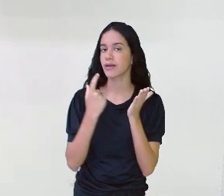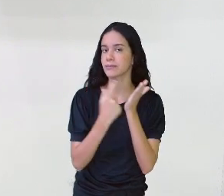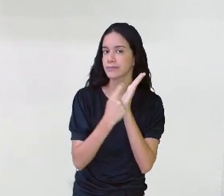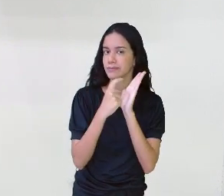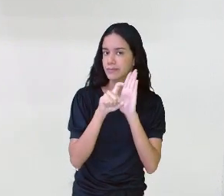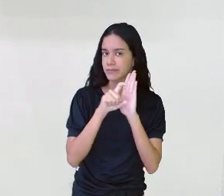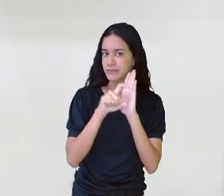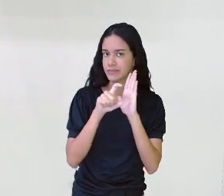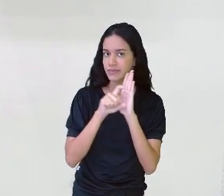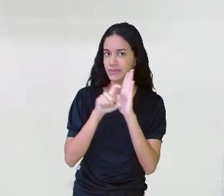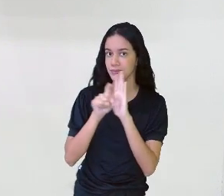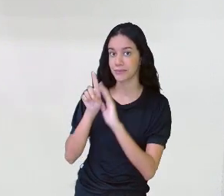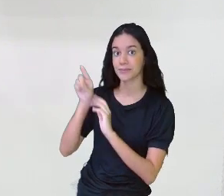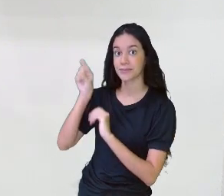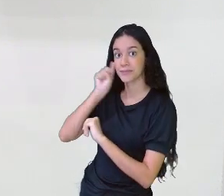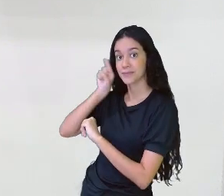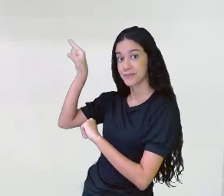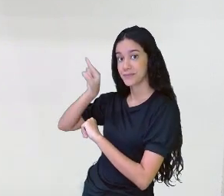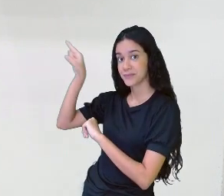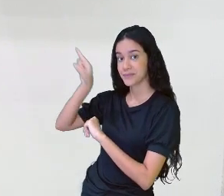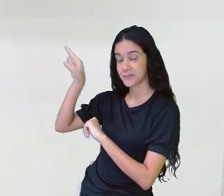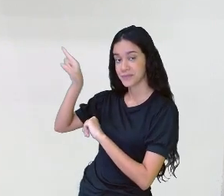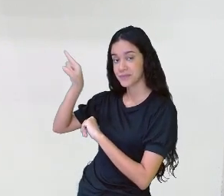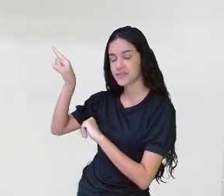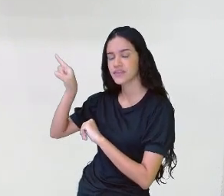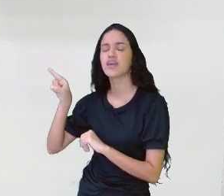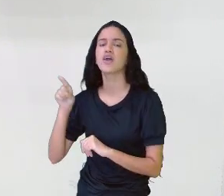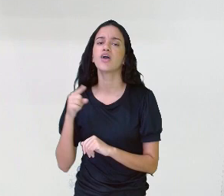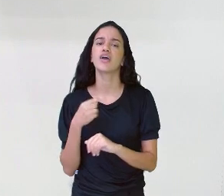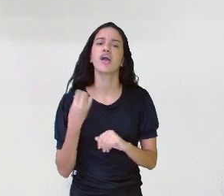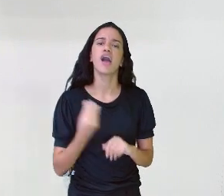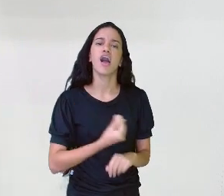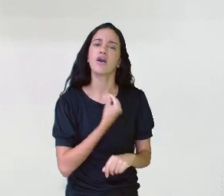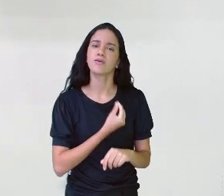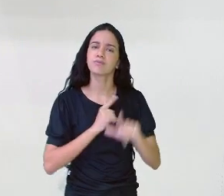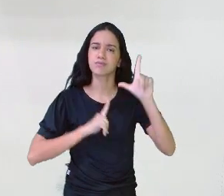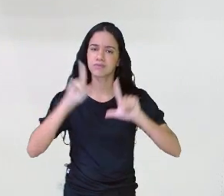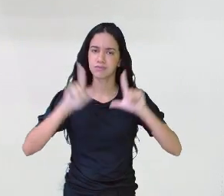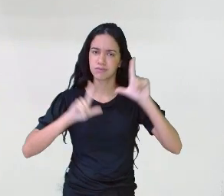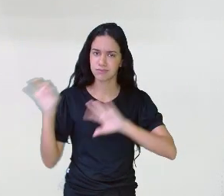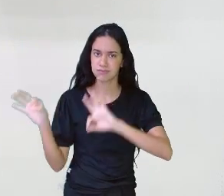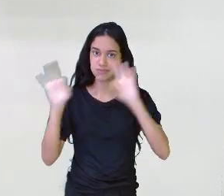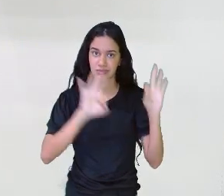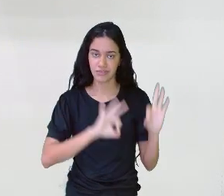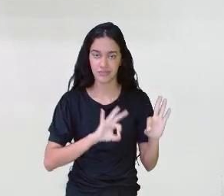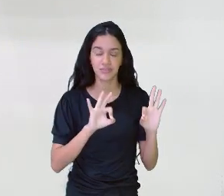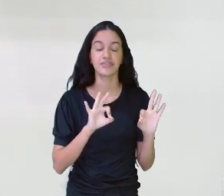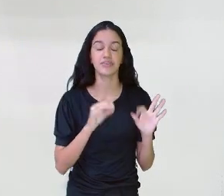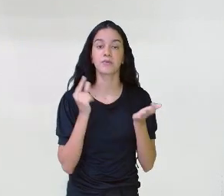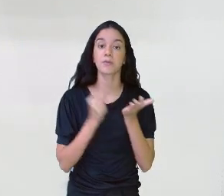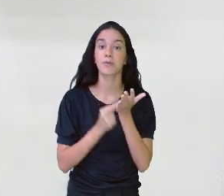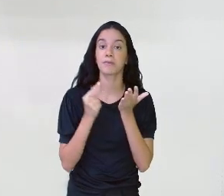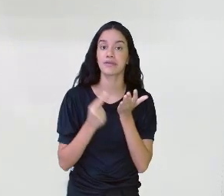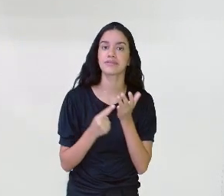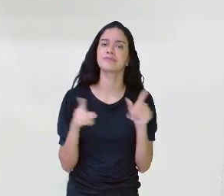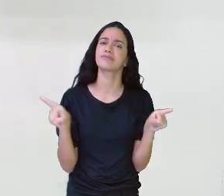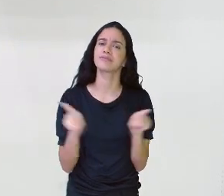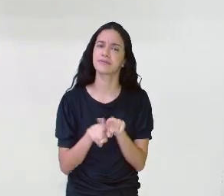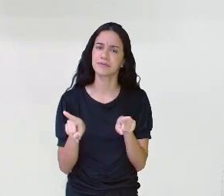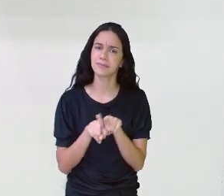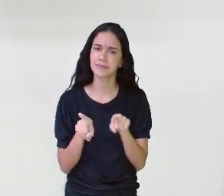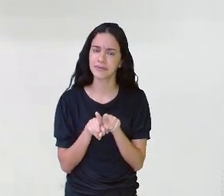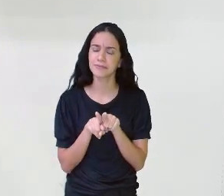teu recadinho. Consegue assistir ao vivo pela TV, pelo aplicativo você assiste ao vivo e,